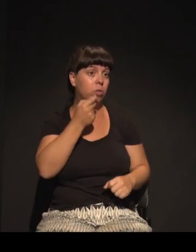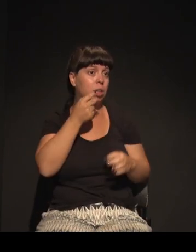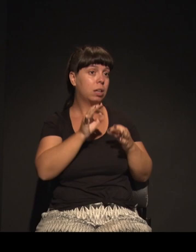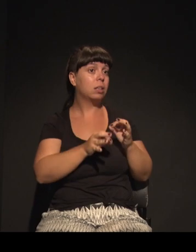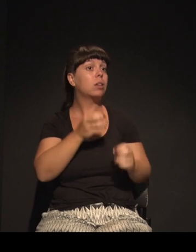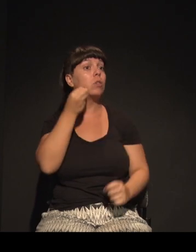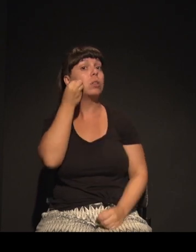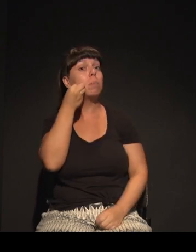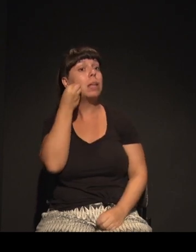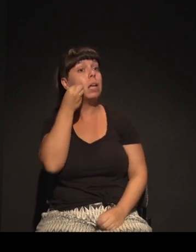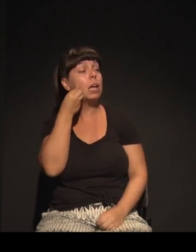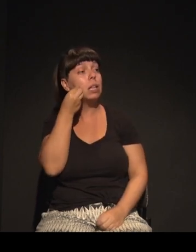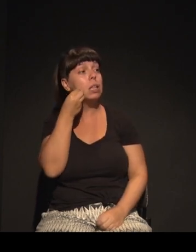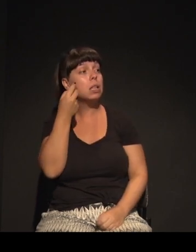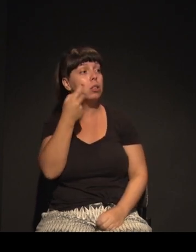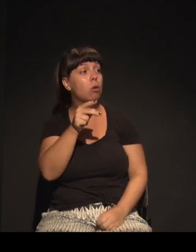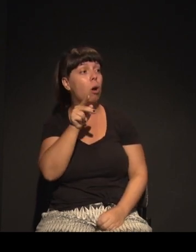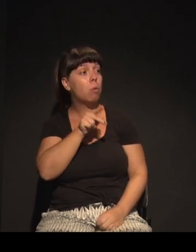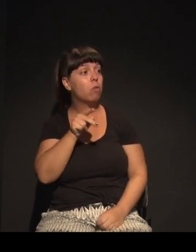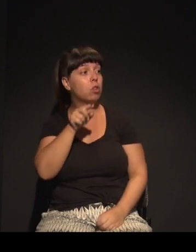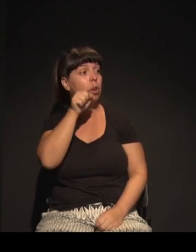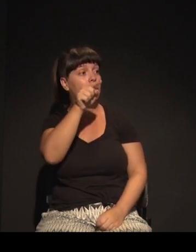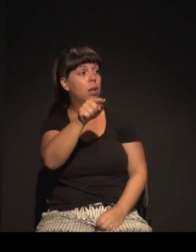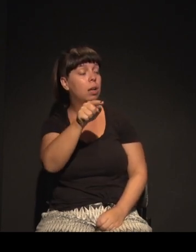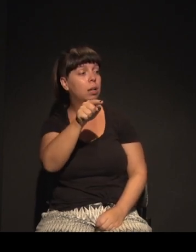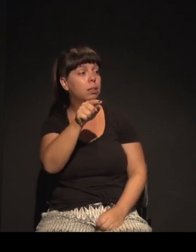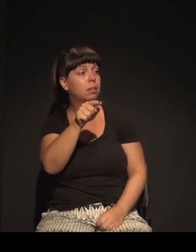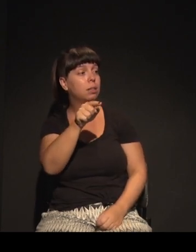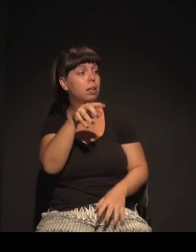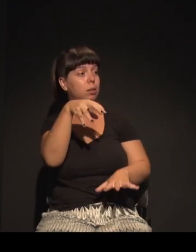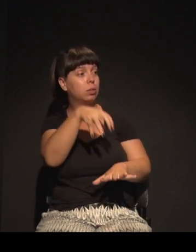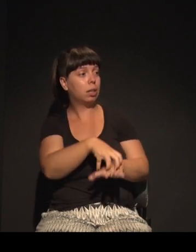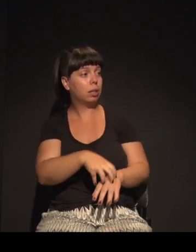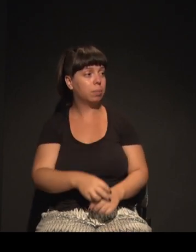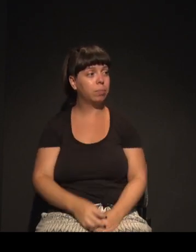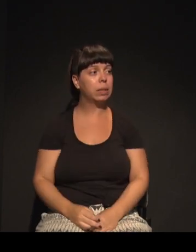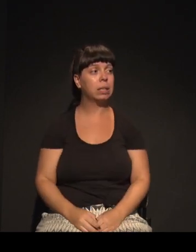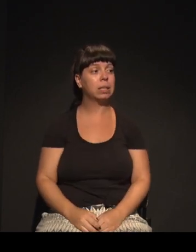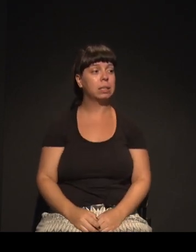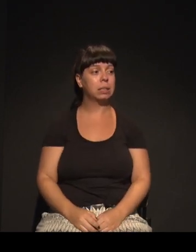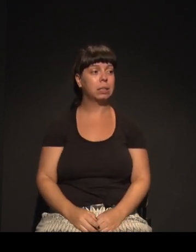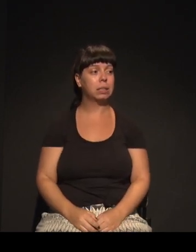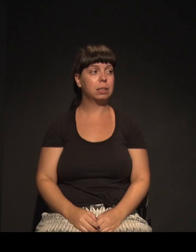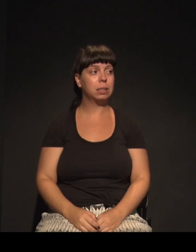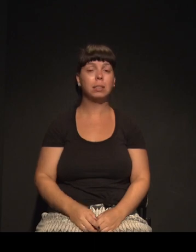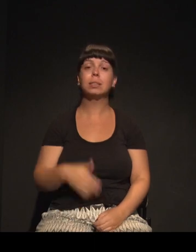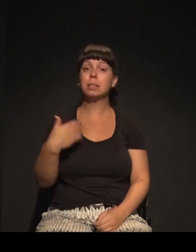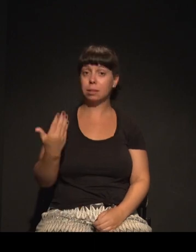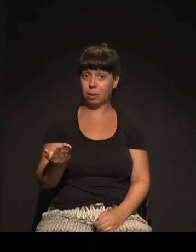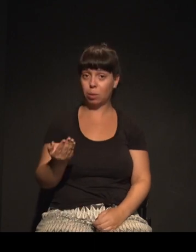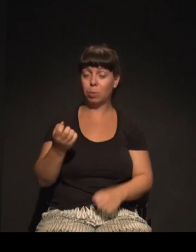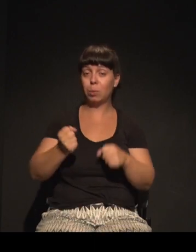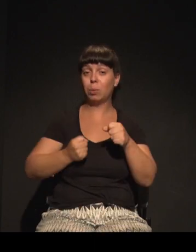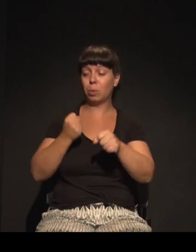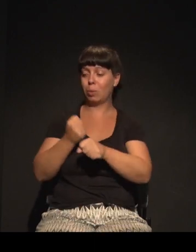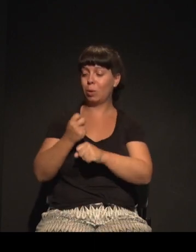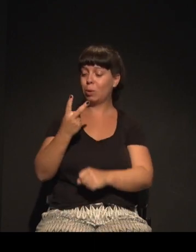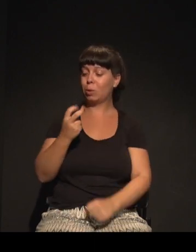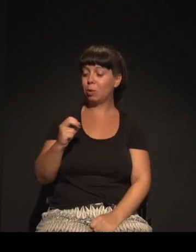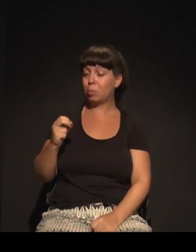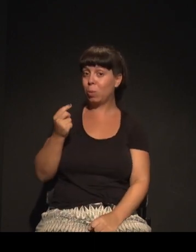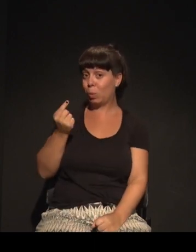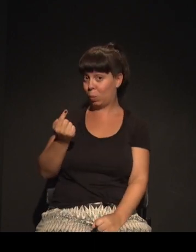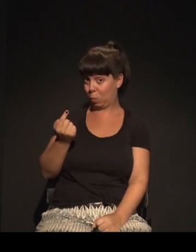sobre a sua experiência com então aí em 2000 em 2001 comecei a entrar na sala